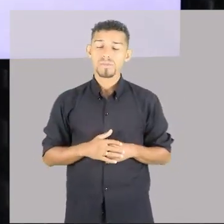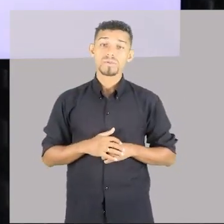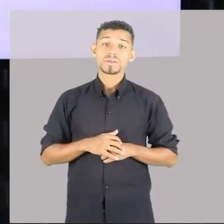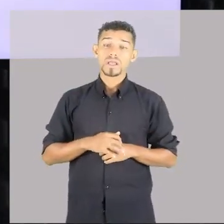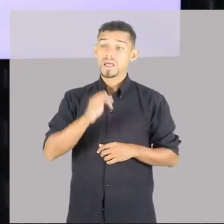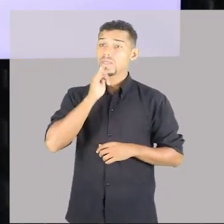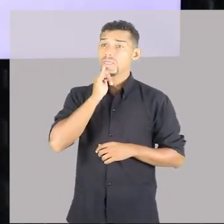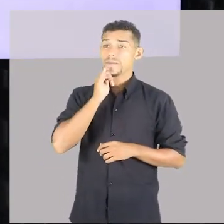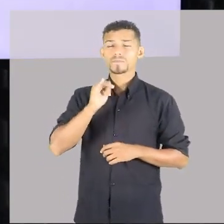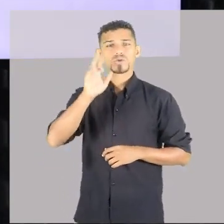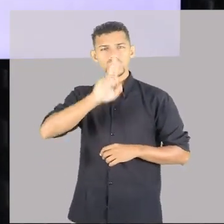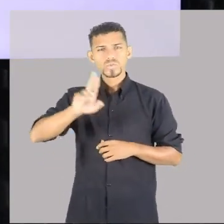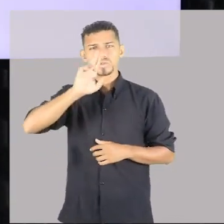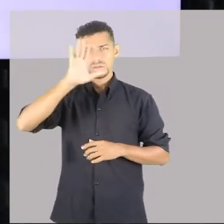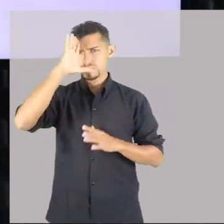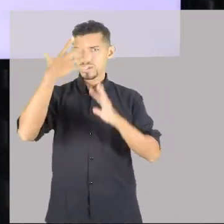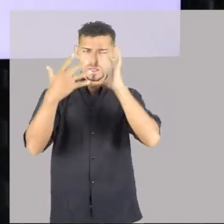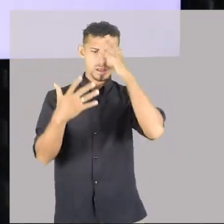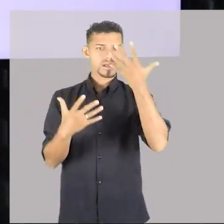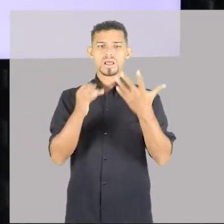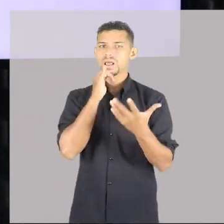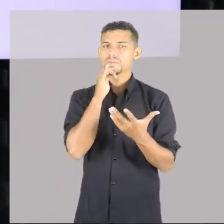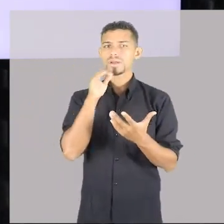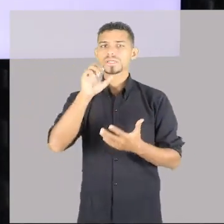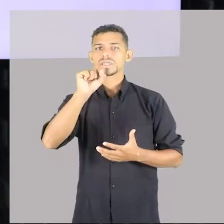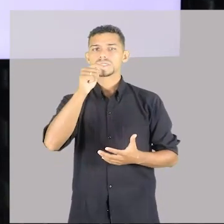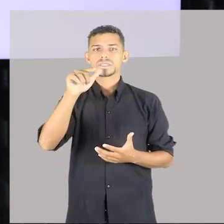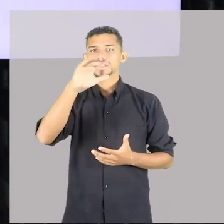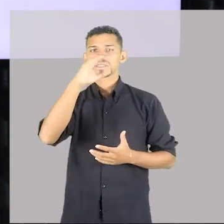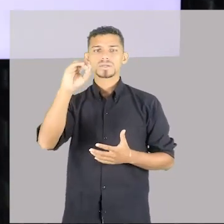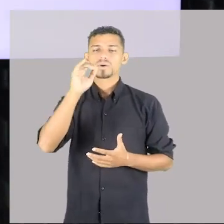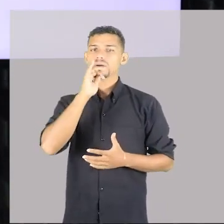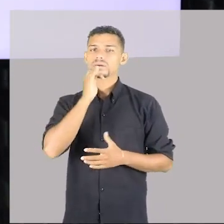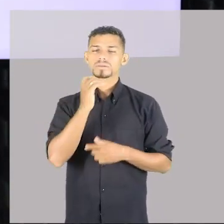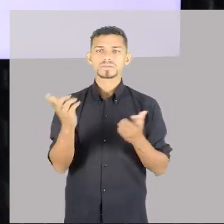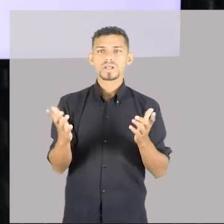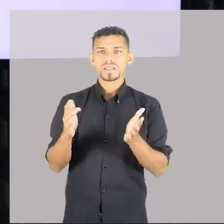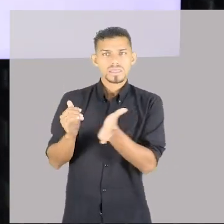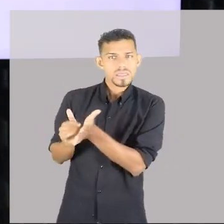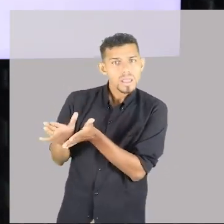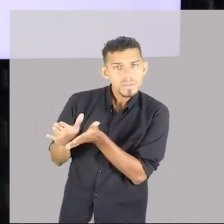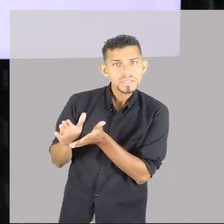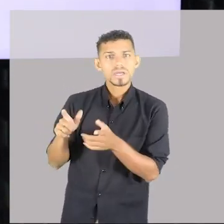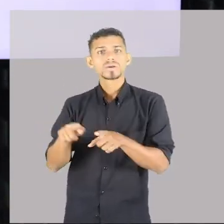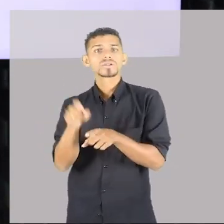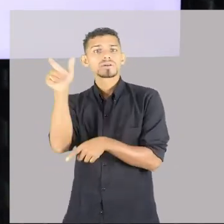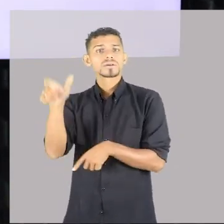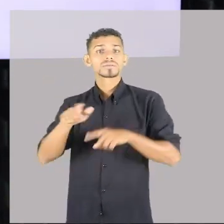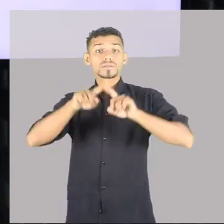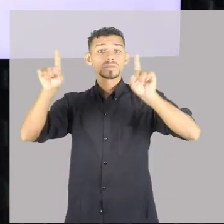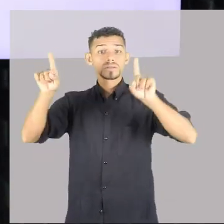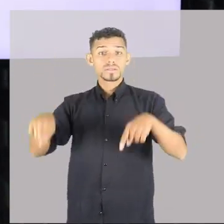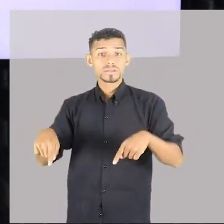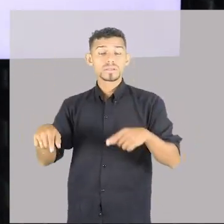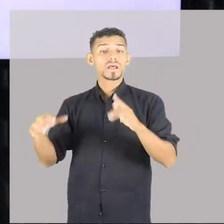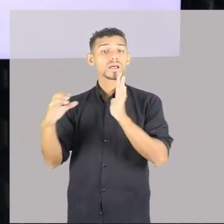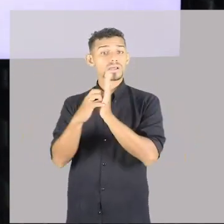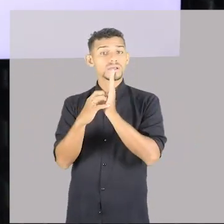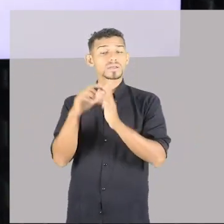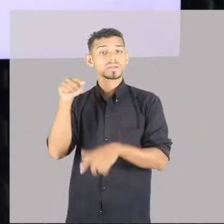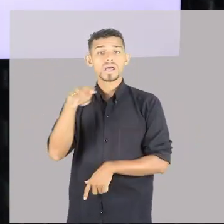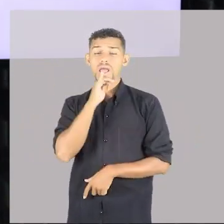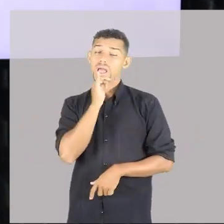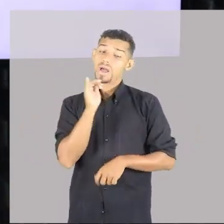seja, usando esse mesmo caso de uma sanção de demissão de um servidor público após um processo